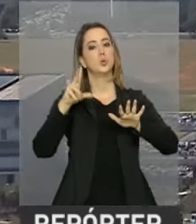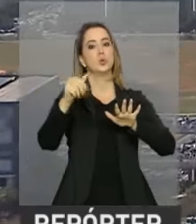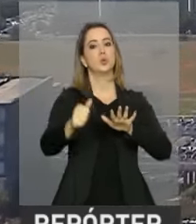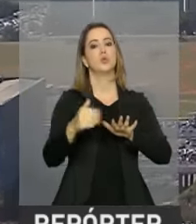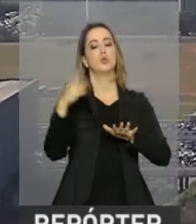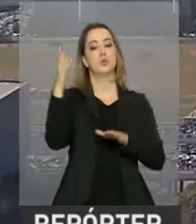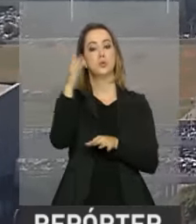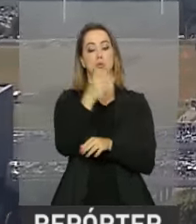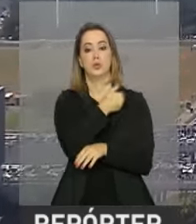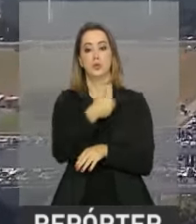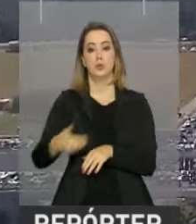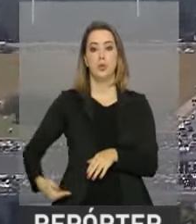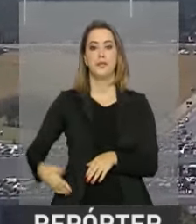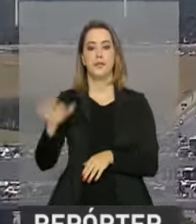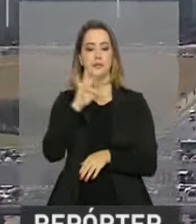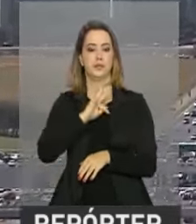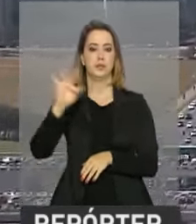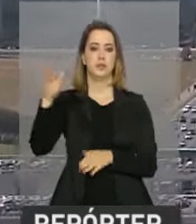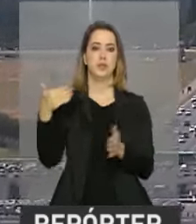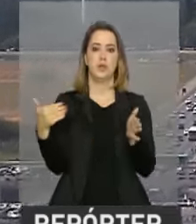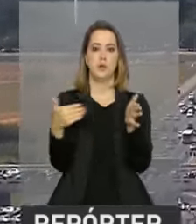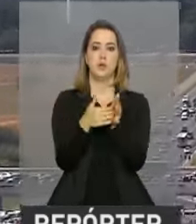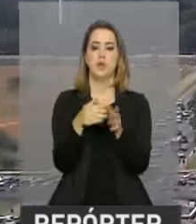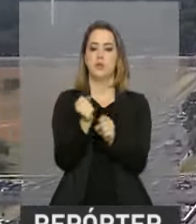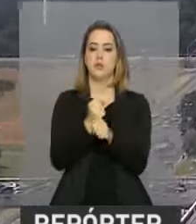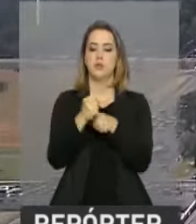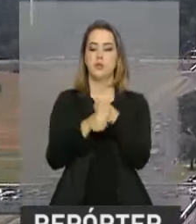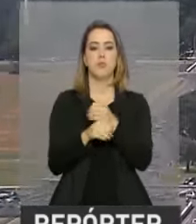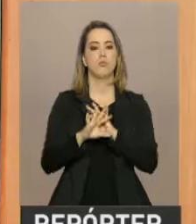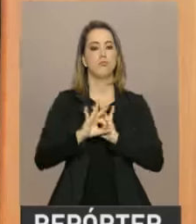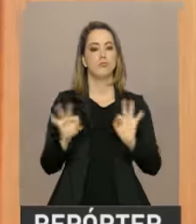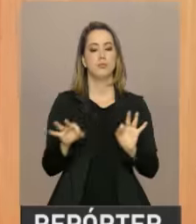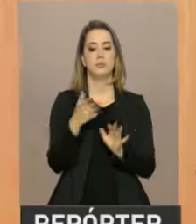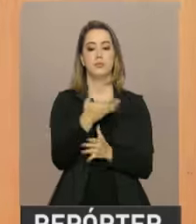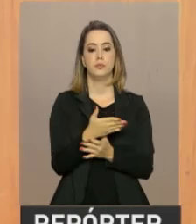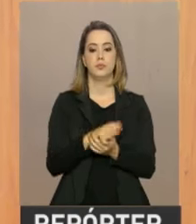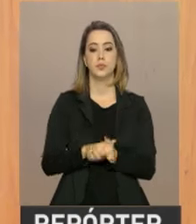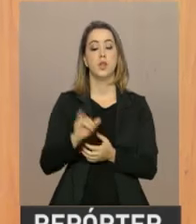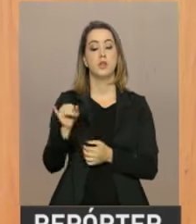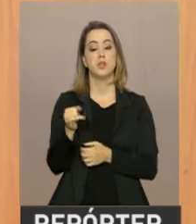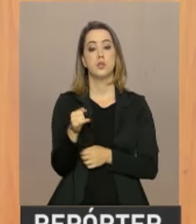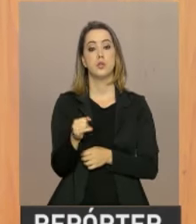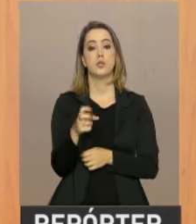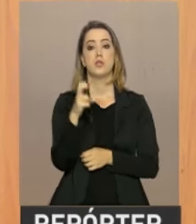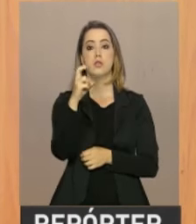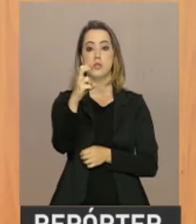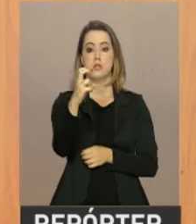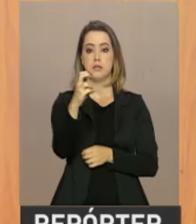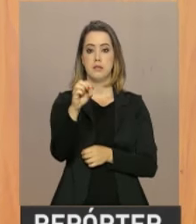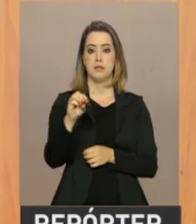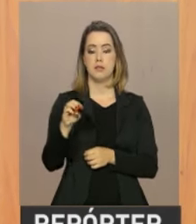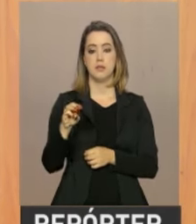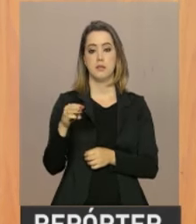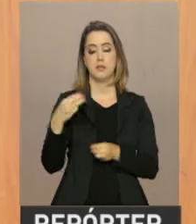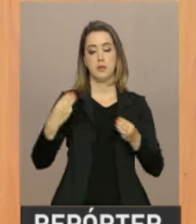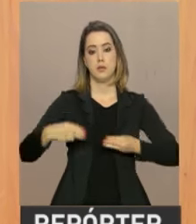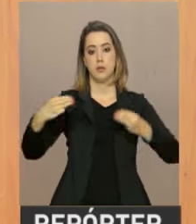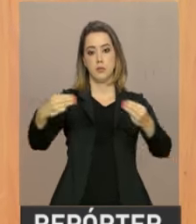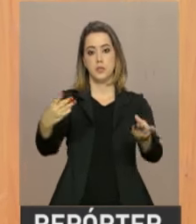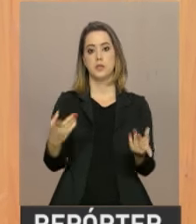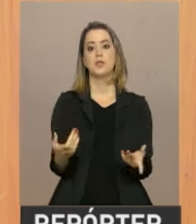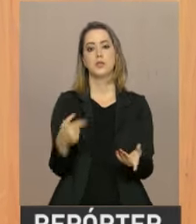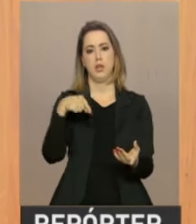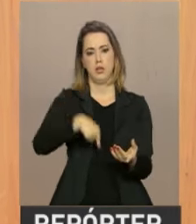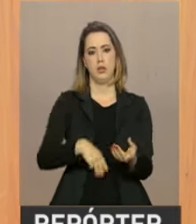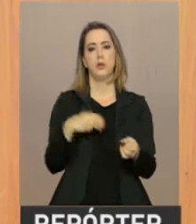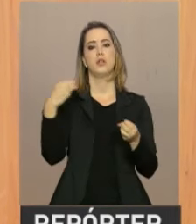administração pública federal até o final do próximo ano em janeiro serão cinco Ministérios o próprio Ministério do